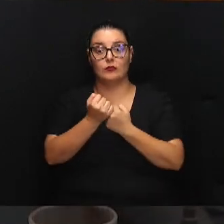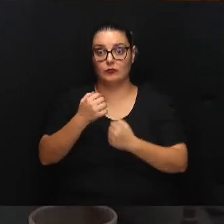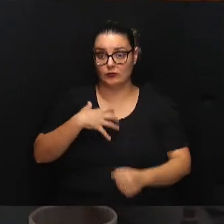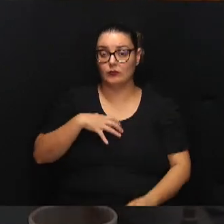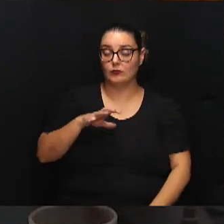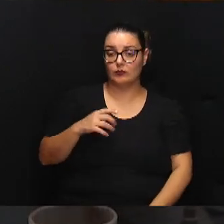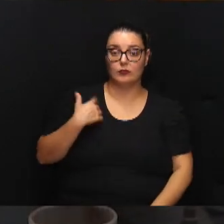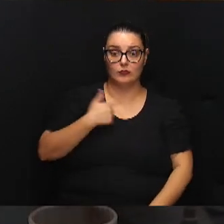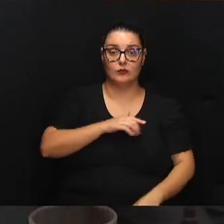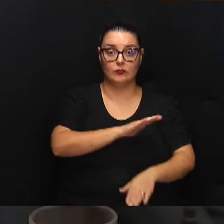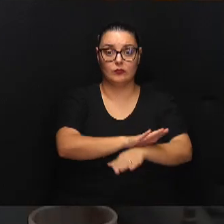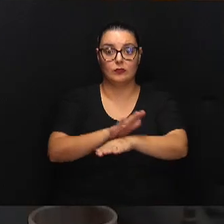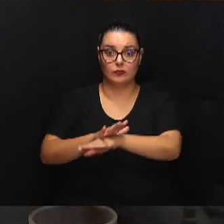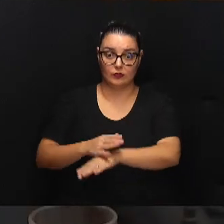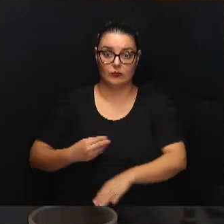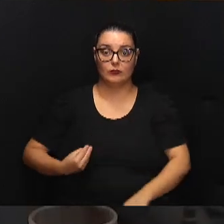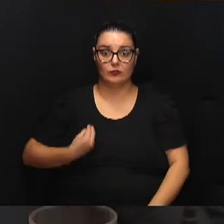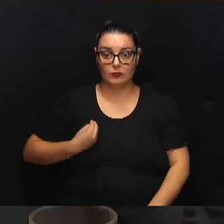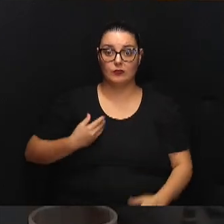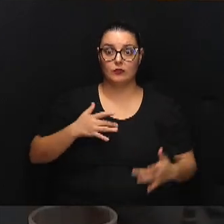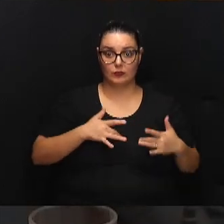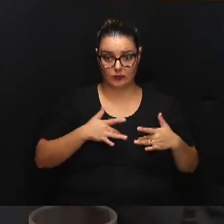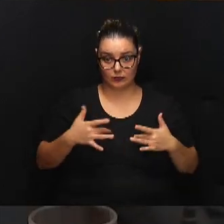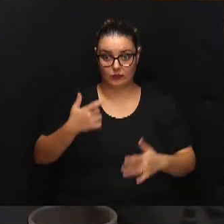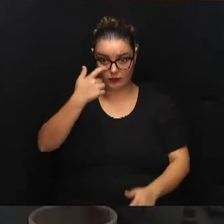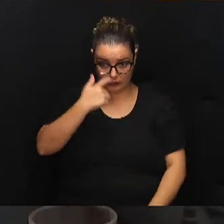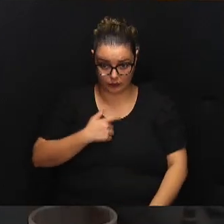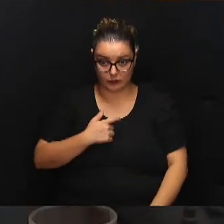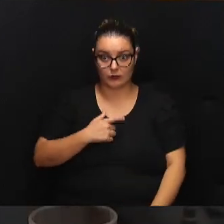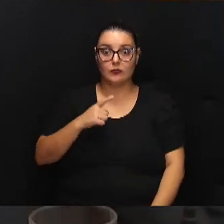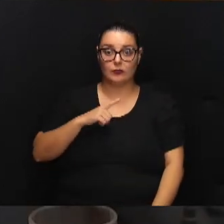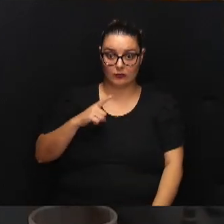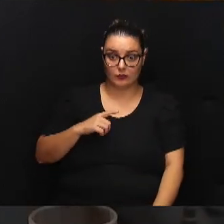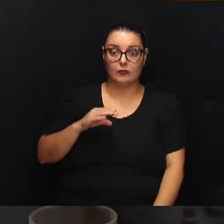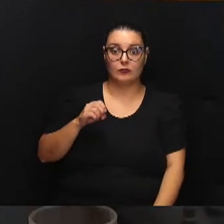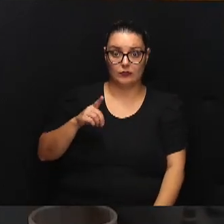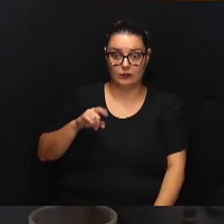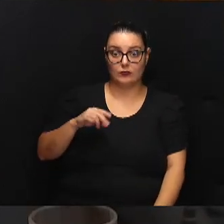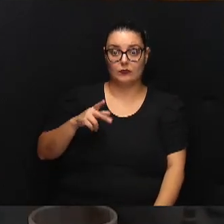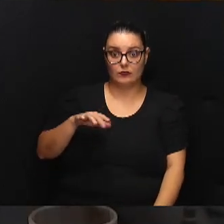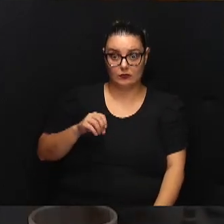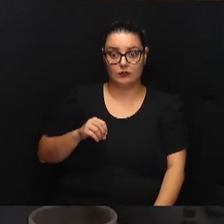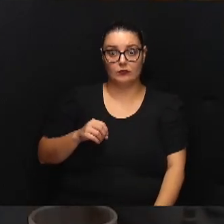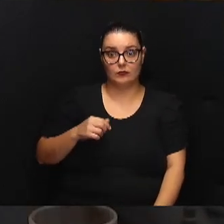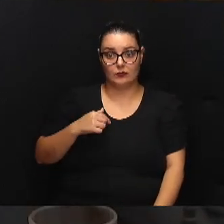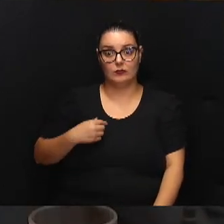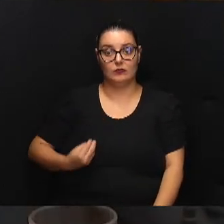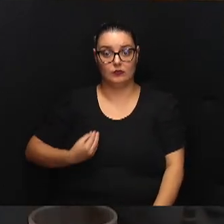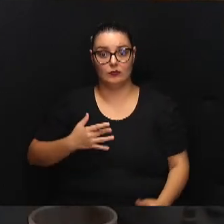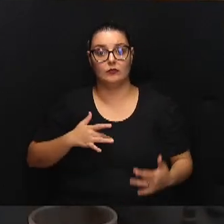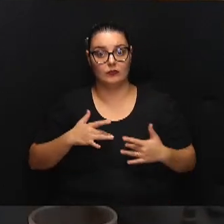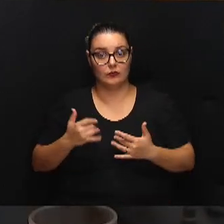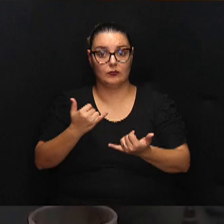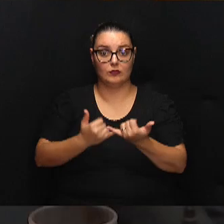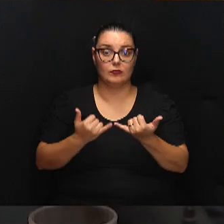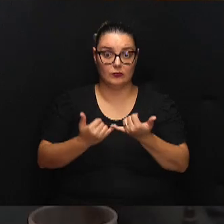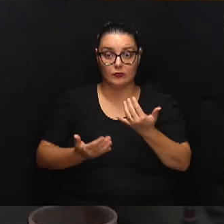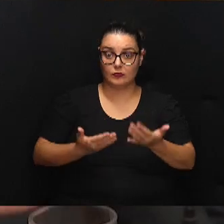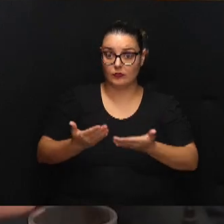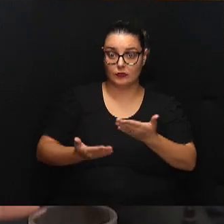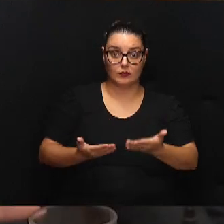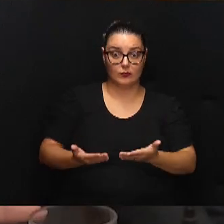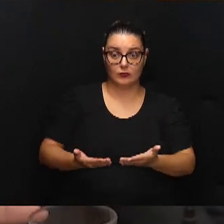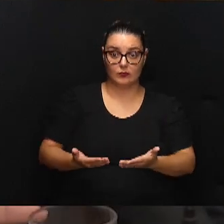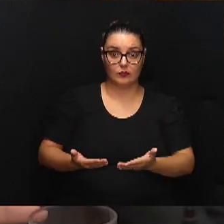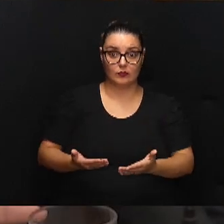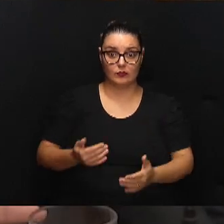gente se ajuda. Eu estou vivendo de doações, eu que tenho condições, né? Eu estou vivendo de doações, assim, parte do meu tratamento já